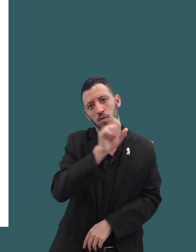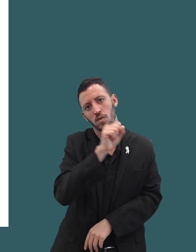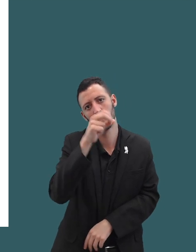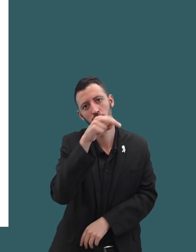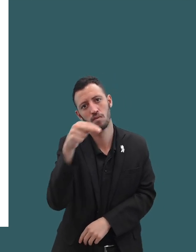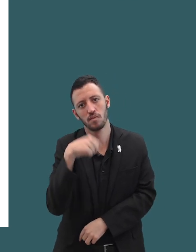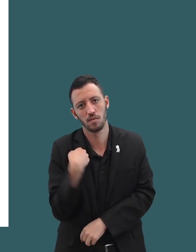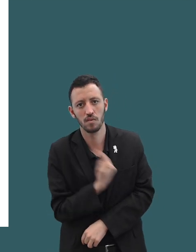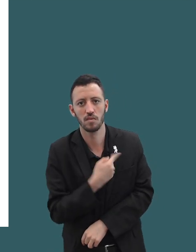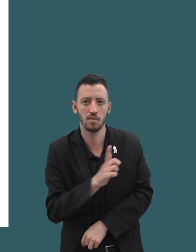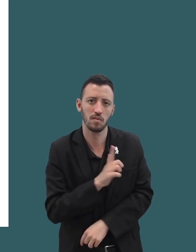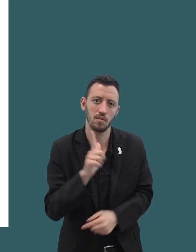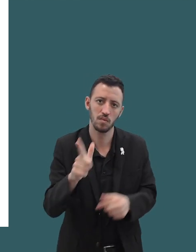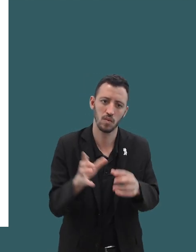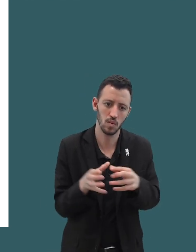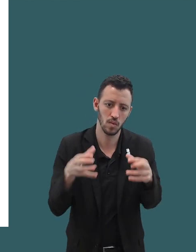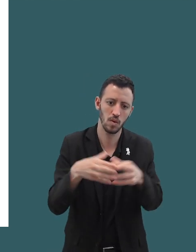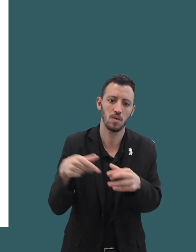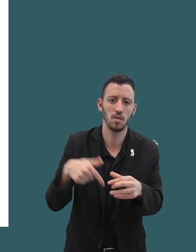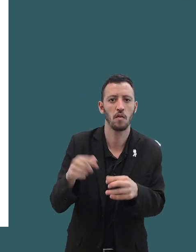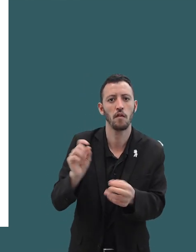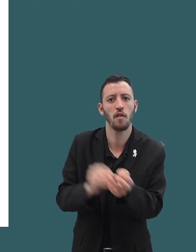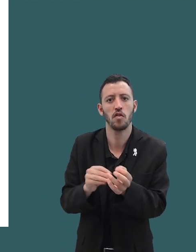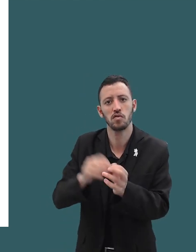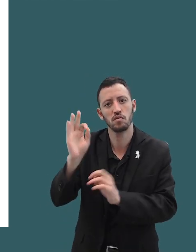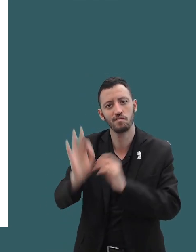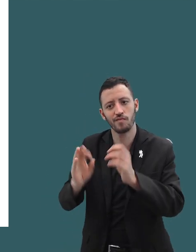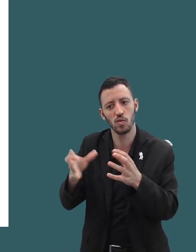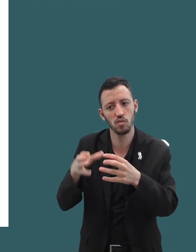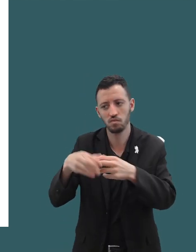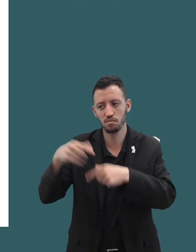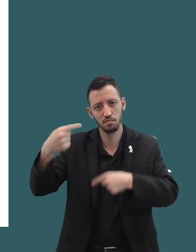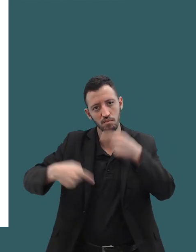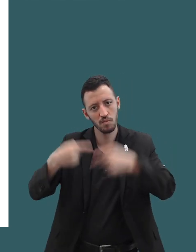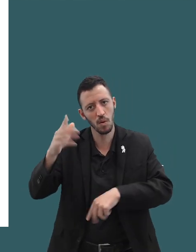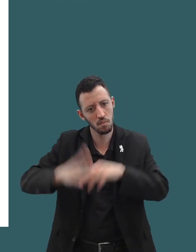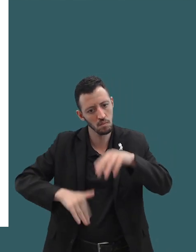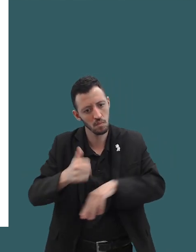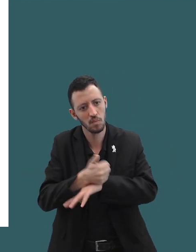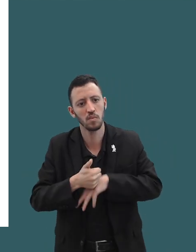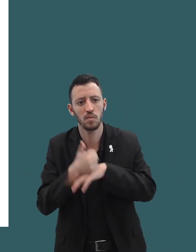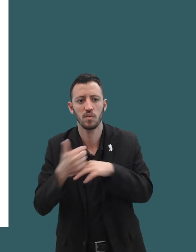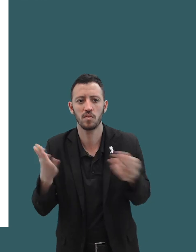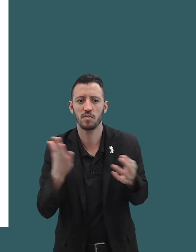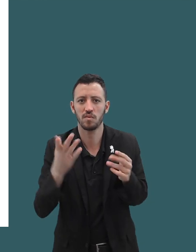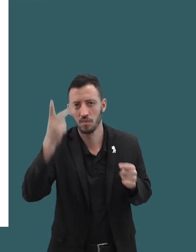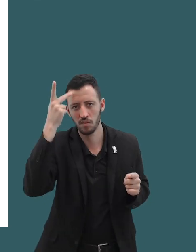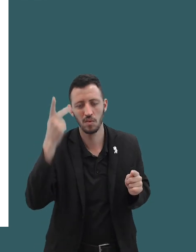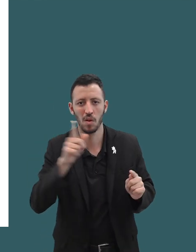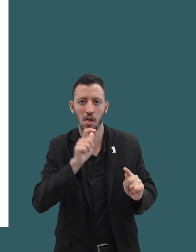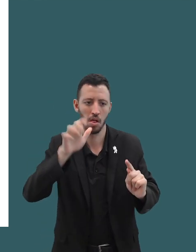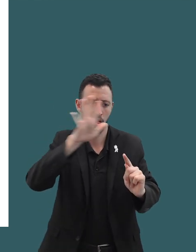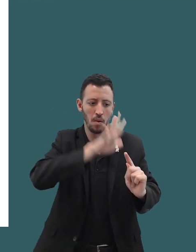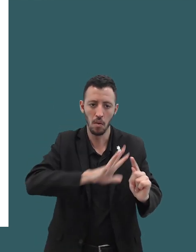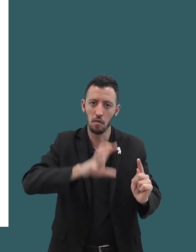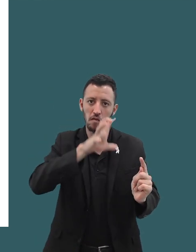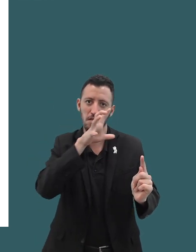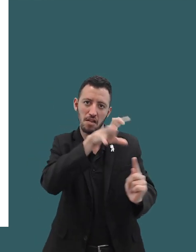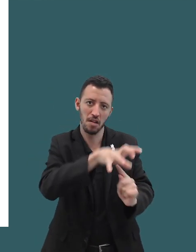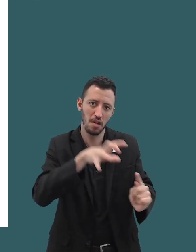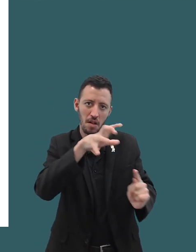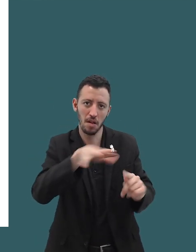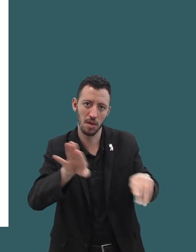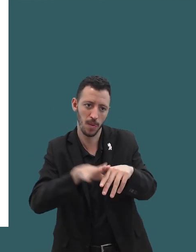né, nós temos o problema de grupos organizados, grupos políticos, grupos profissionais, influências que estão o tempo